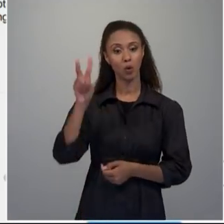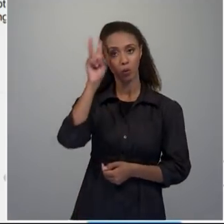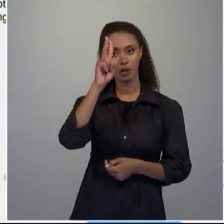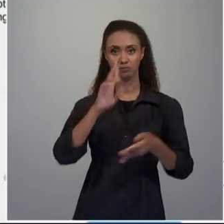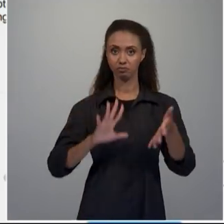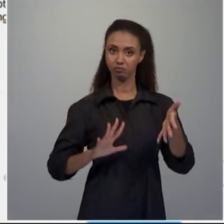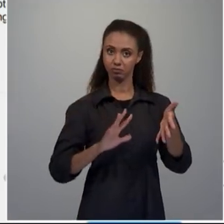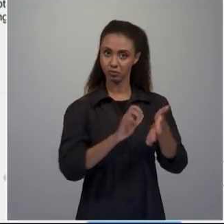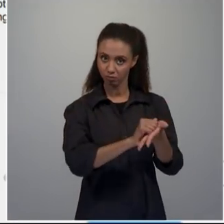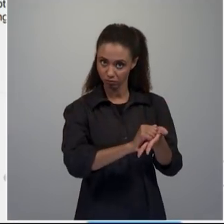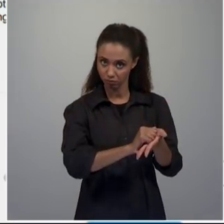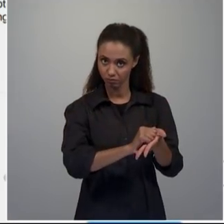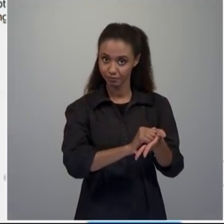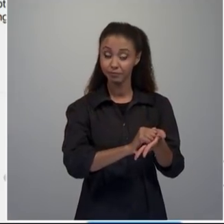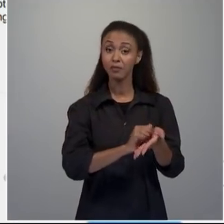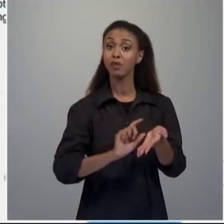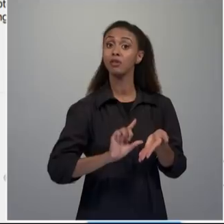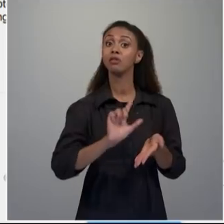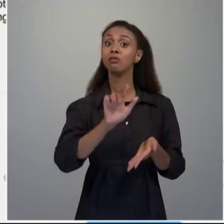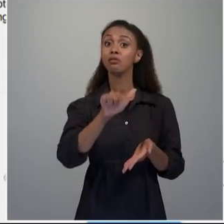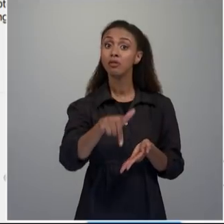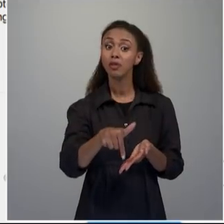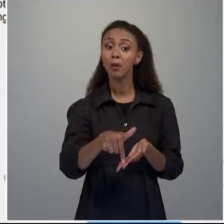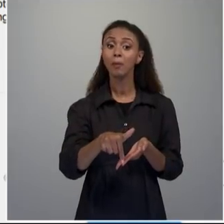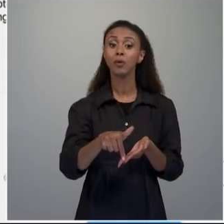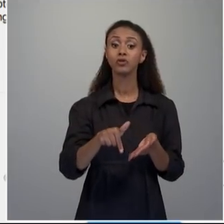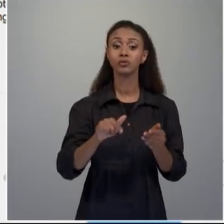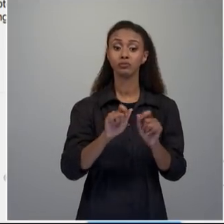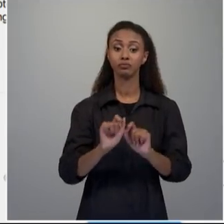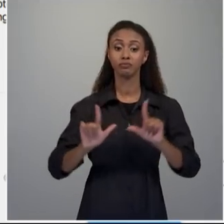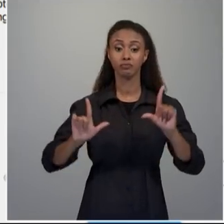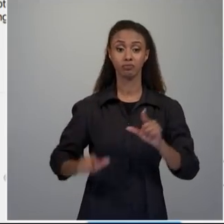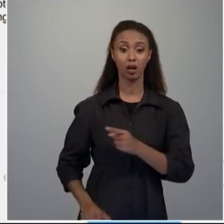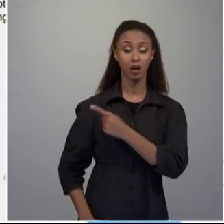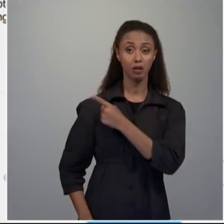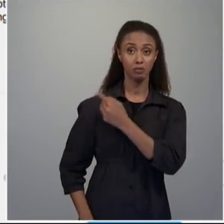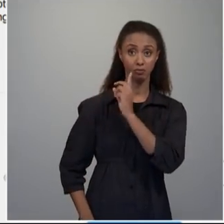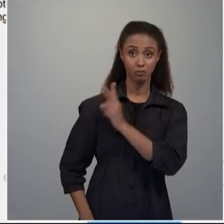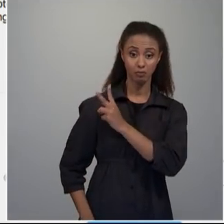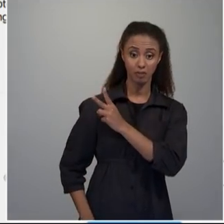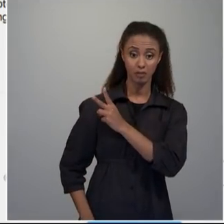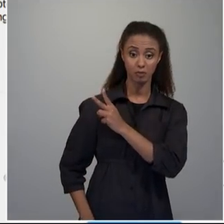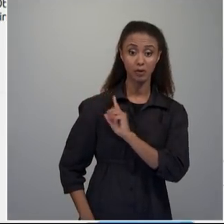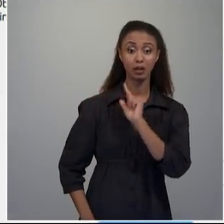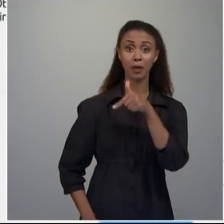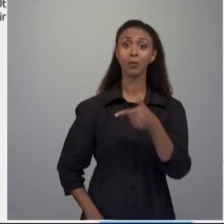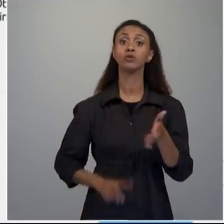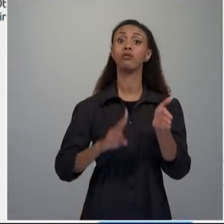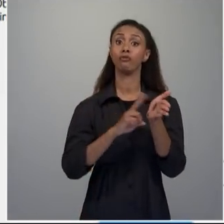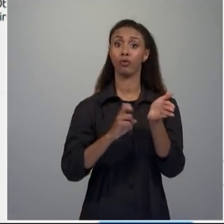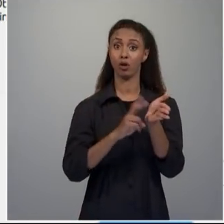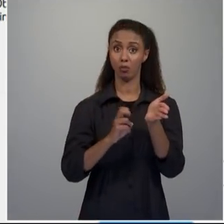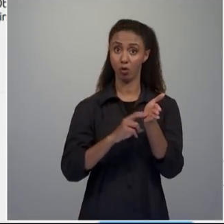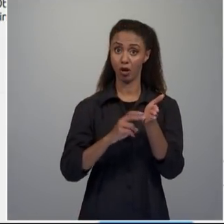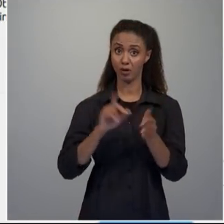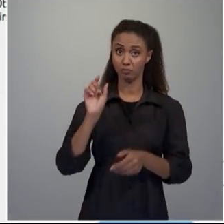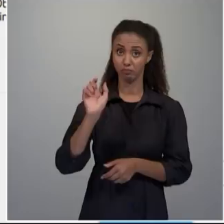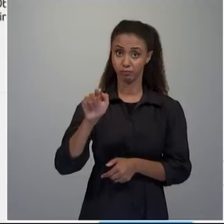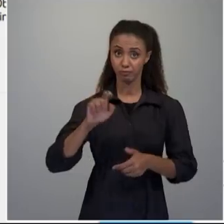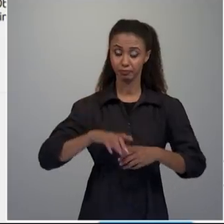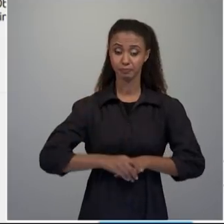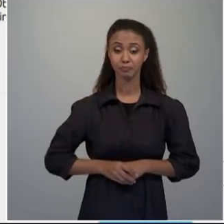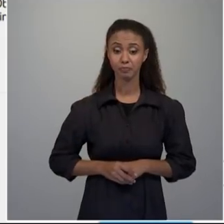da sua inscrição tá fez a sua inscrição você vai cair nessa tela aqui aí você chega aqui vai clicar em vocabulário tá